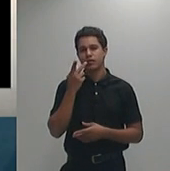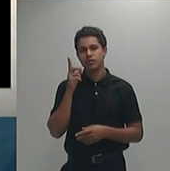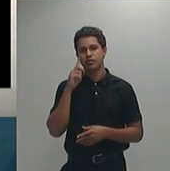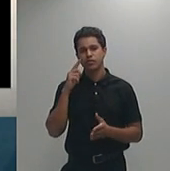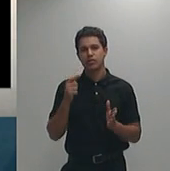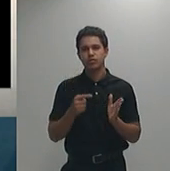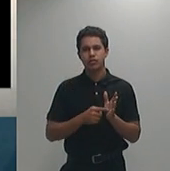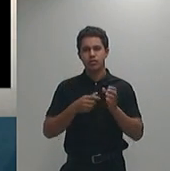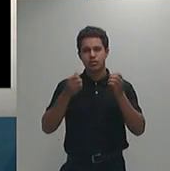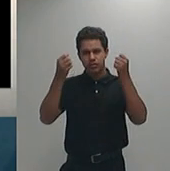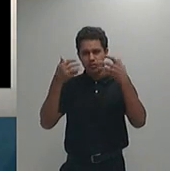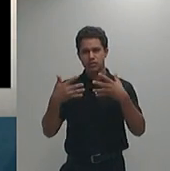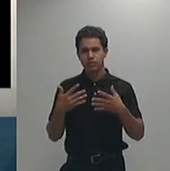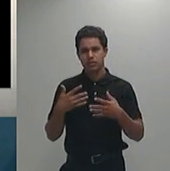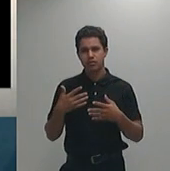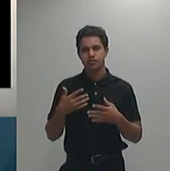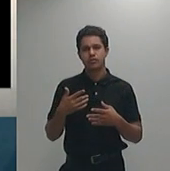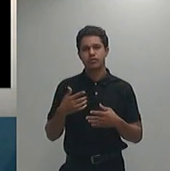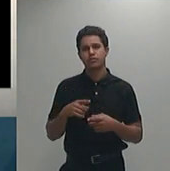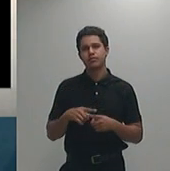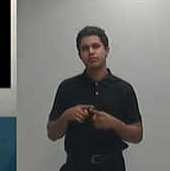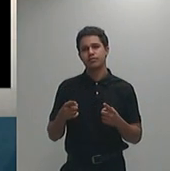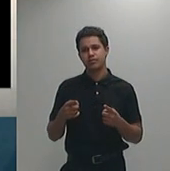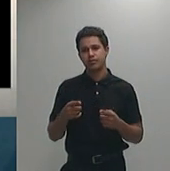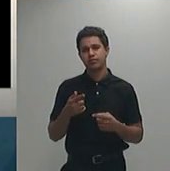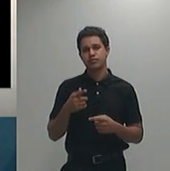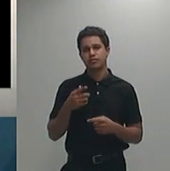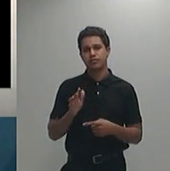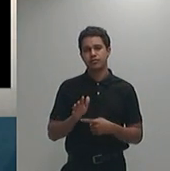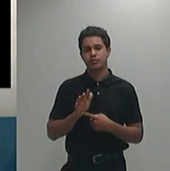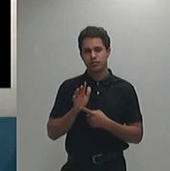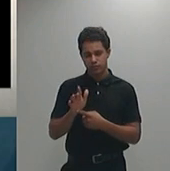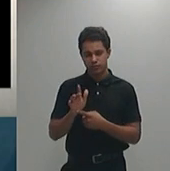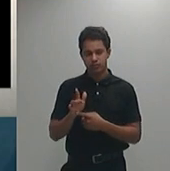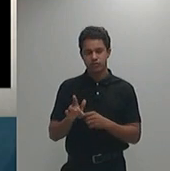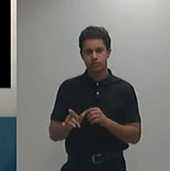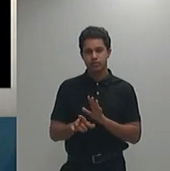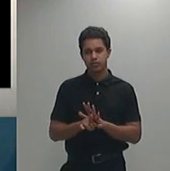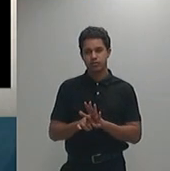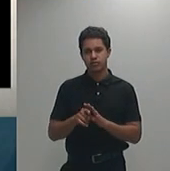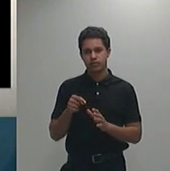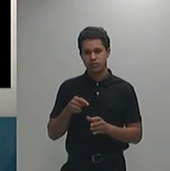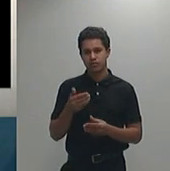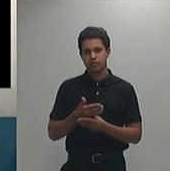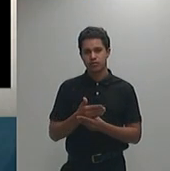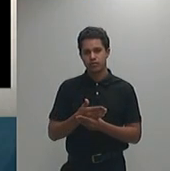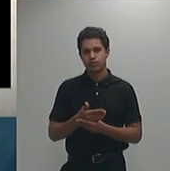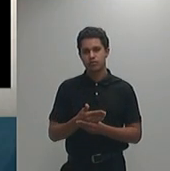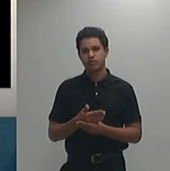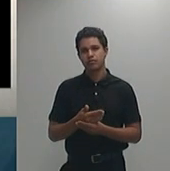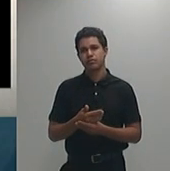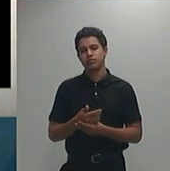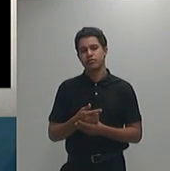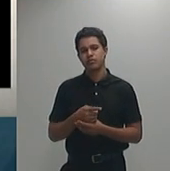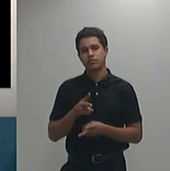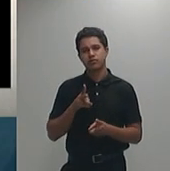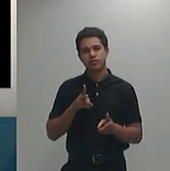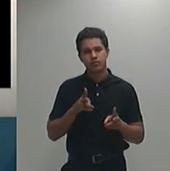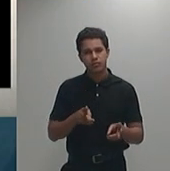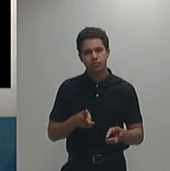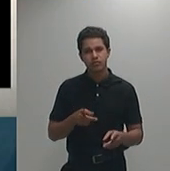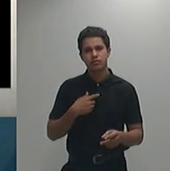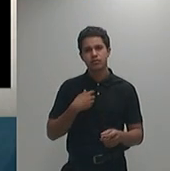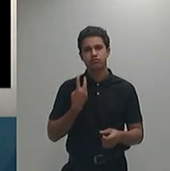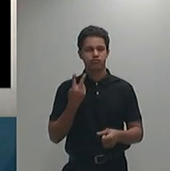é em alegações do acetábulo bonito há sempre uma